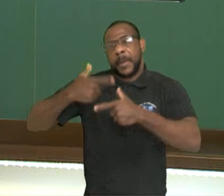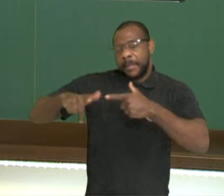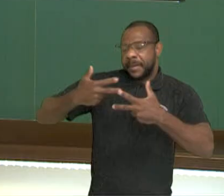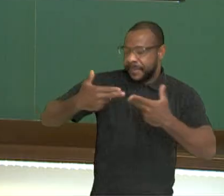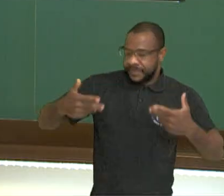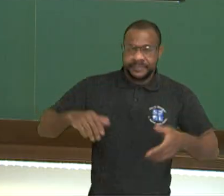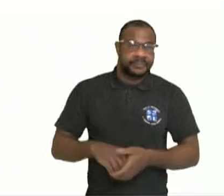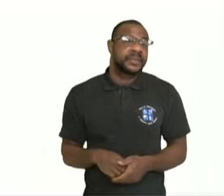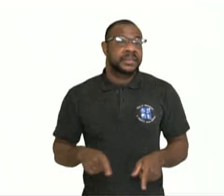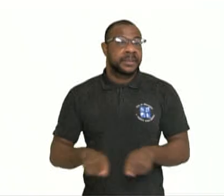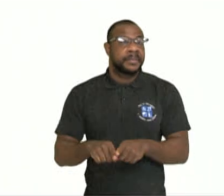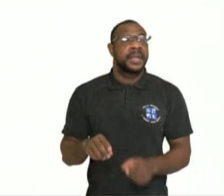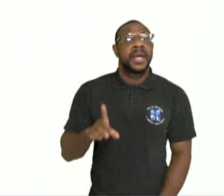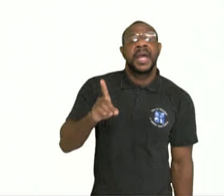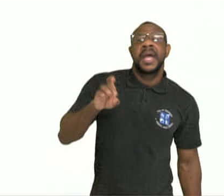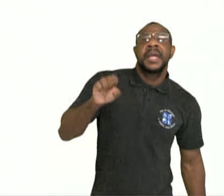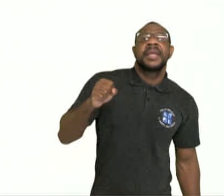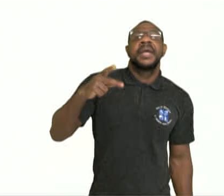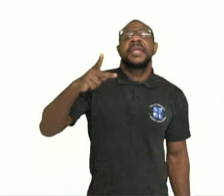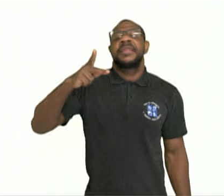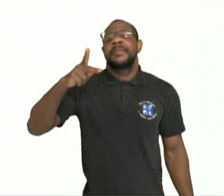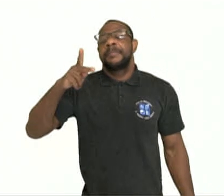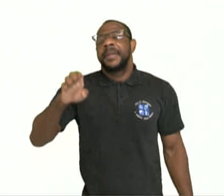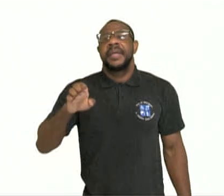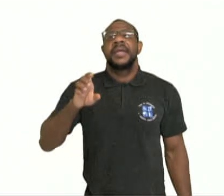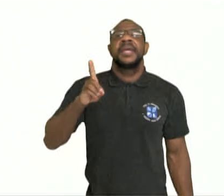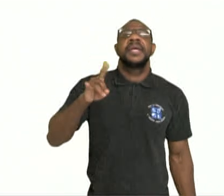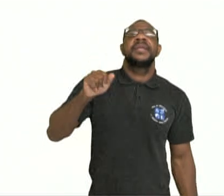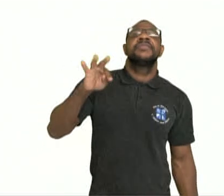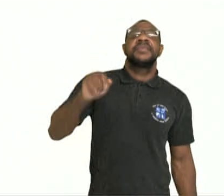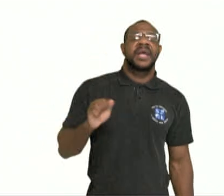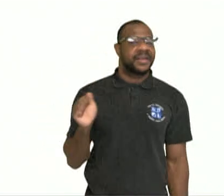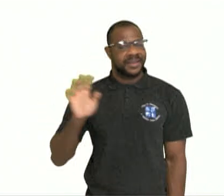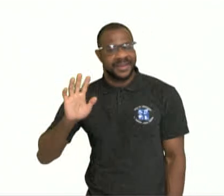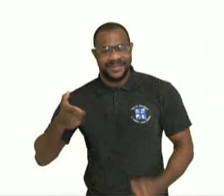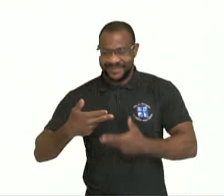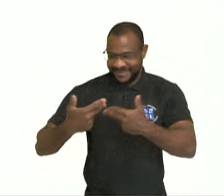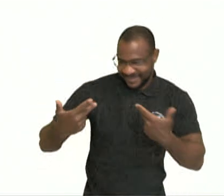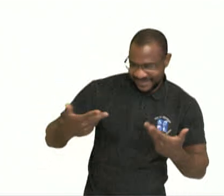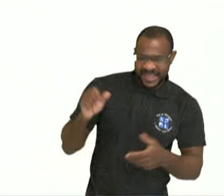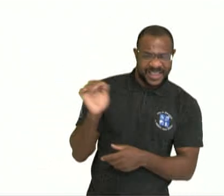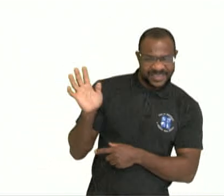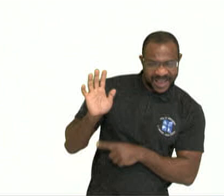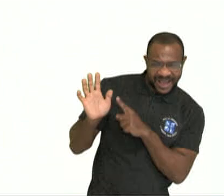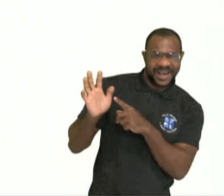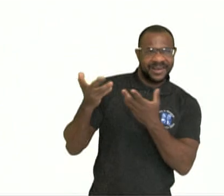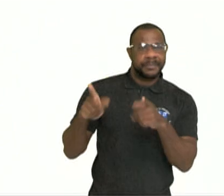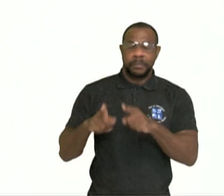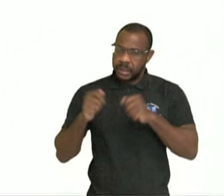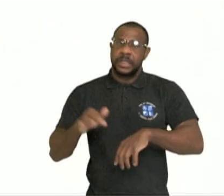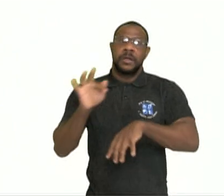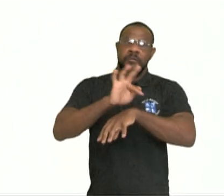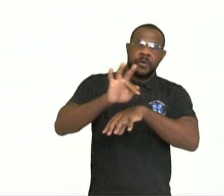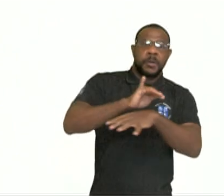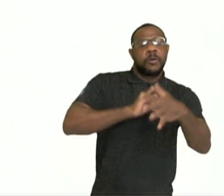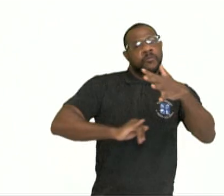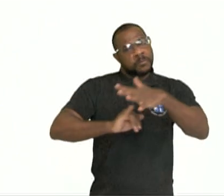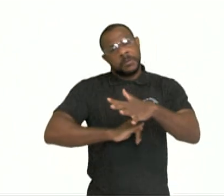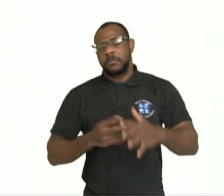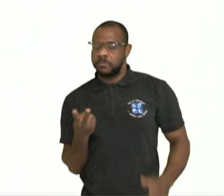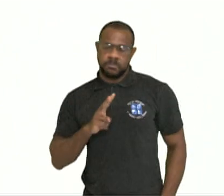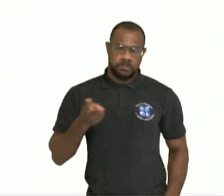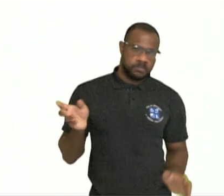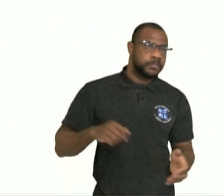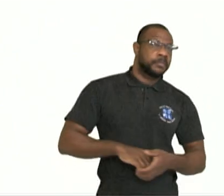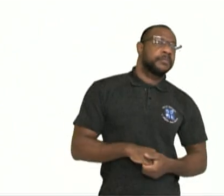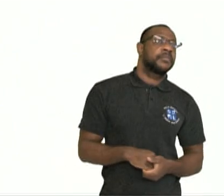E a despedida, onde nós temos saudações do remetente, que pode ser de cunho formal ou informal. E sobre